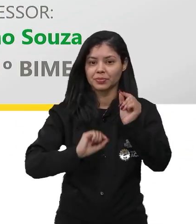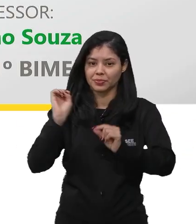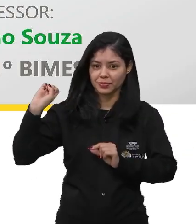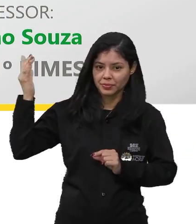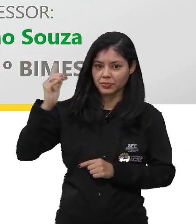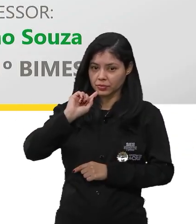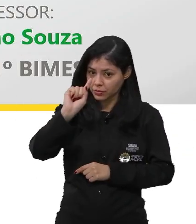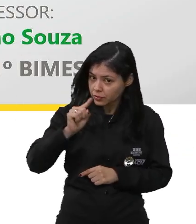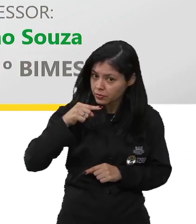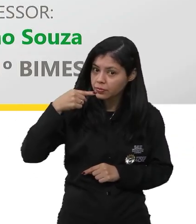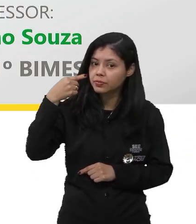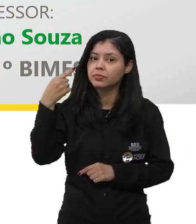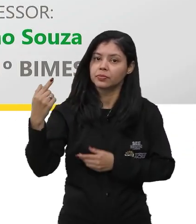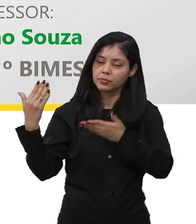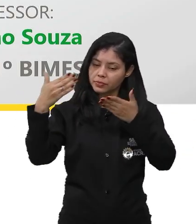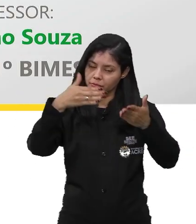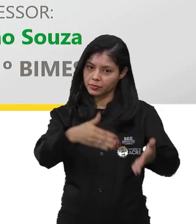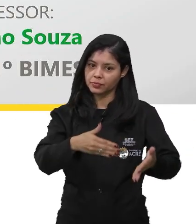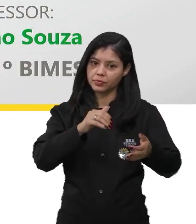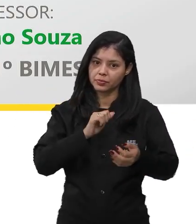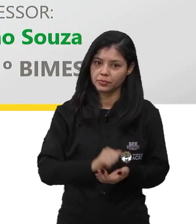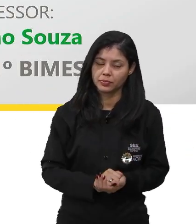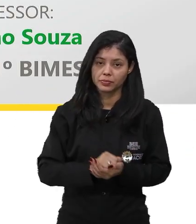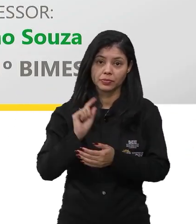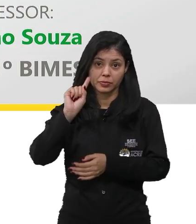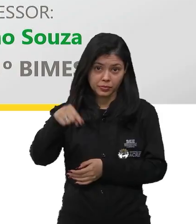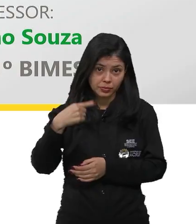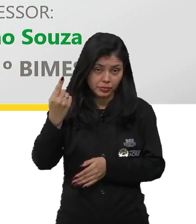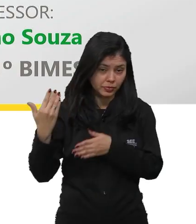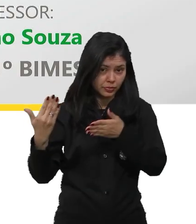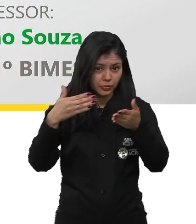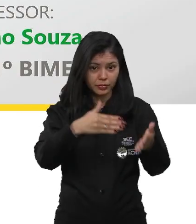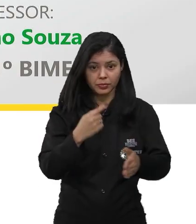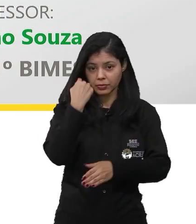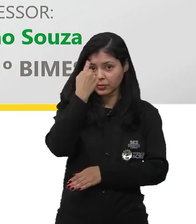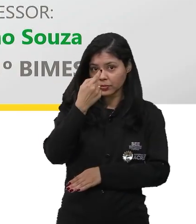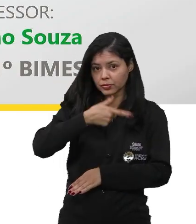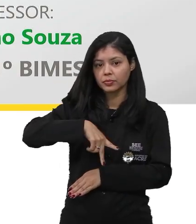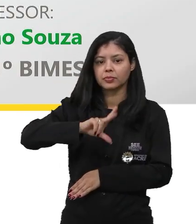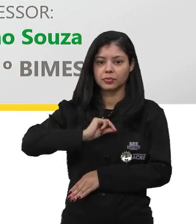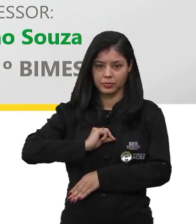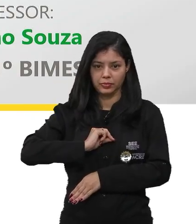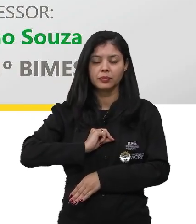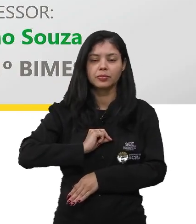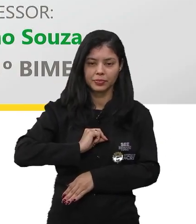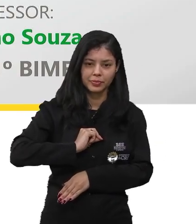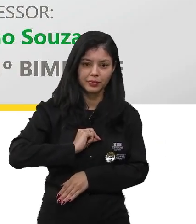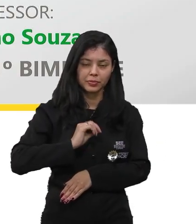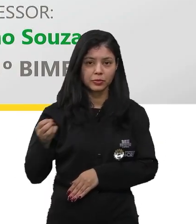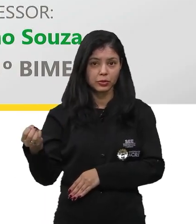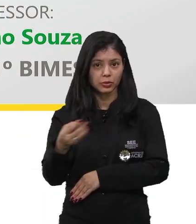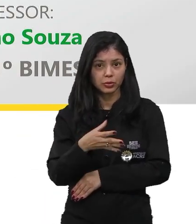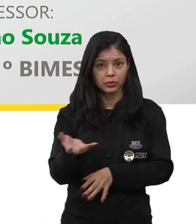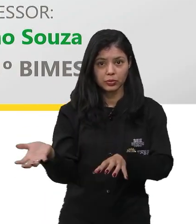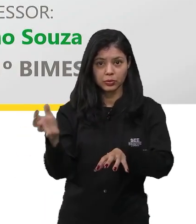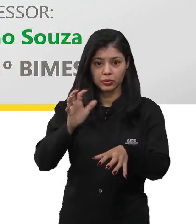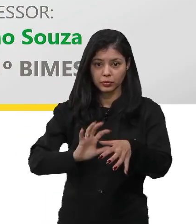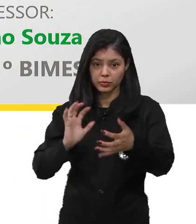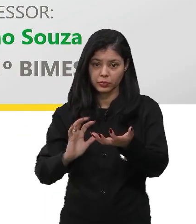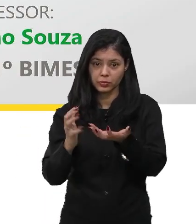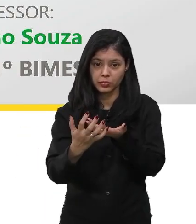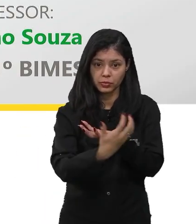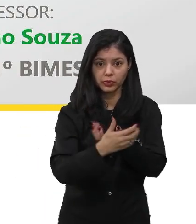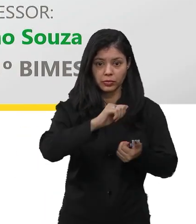aconteceu após essa chegada, após a chegada de espanhóis e portugueses a esse novo continente, a